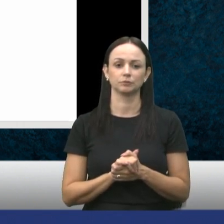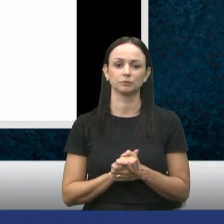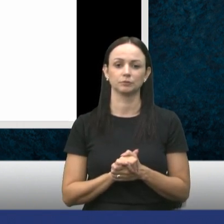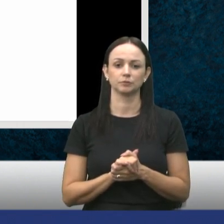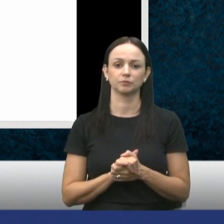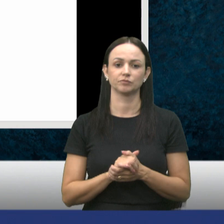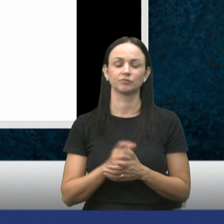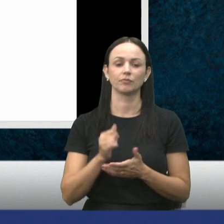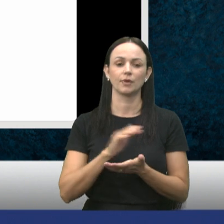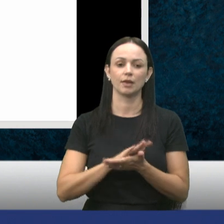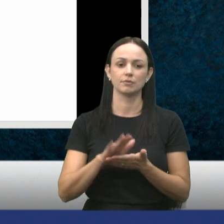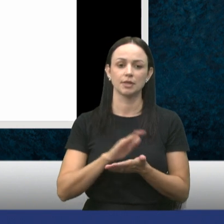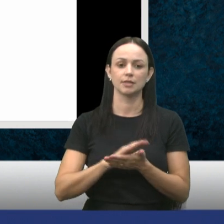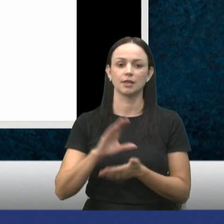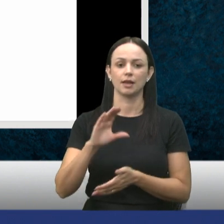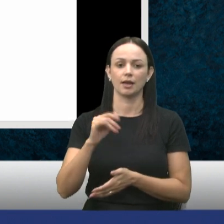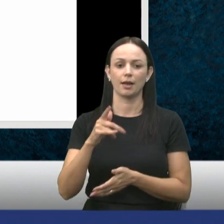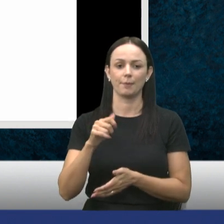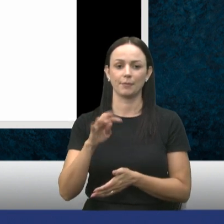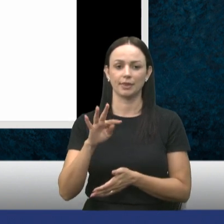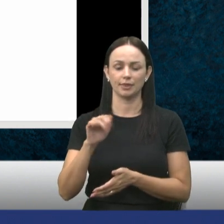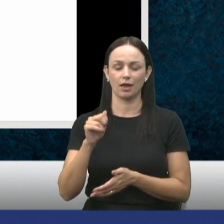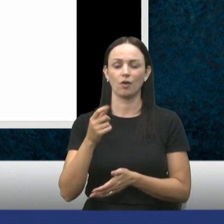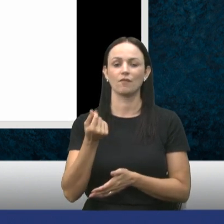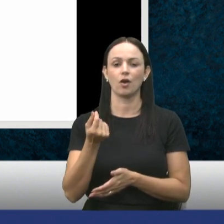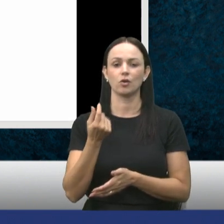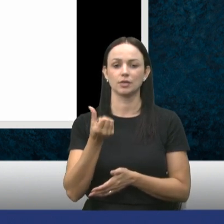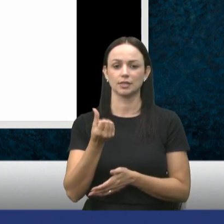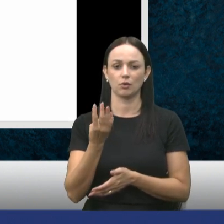A despesa de capital foi fixada em